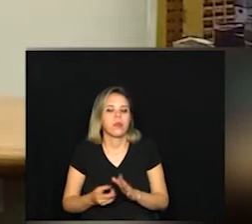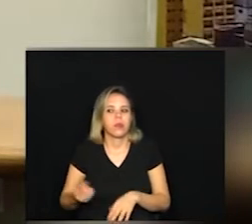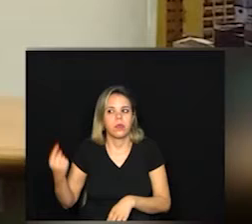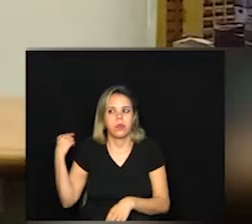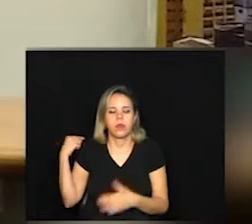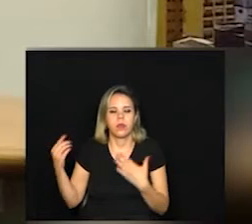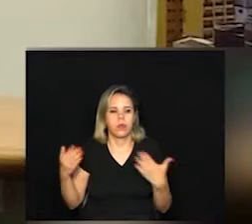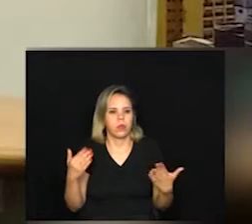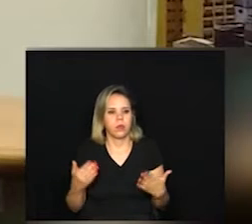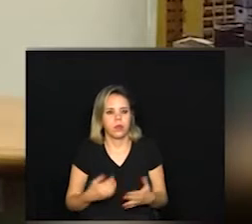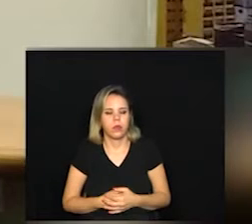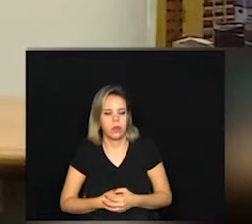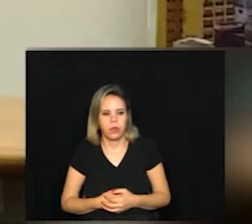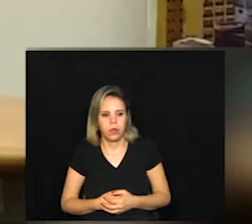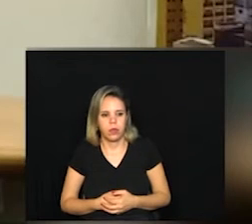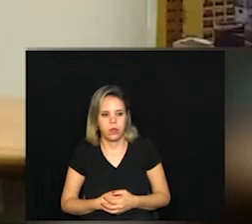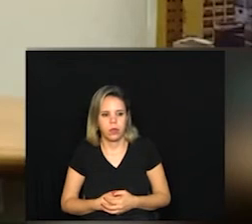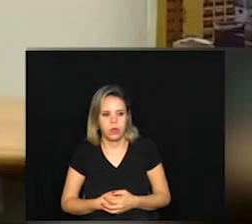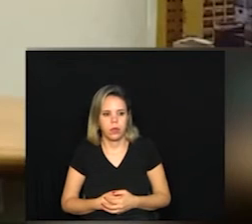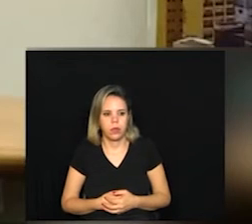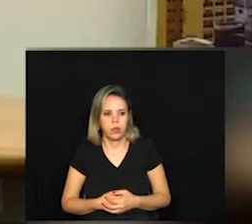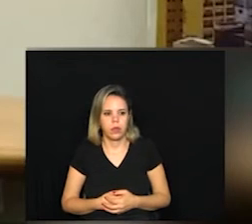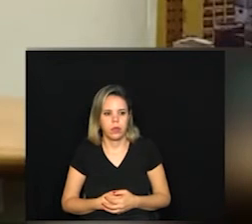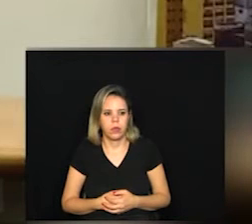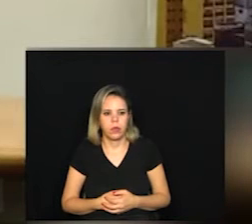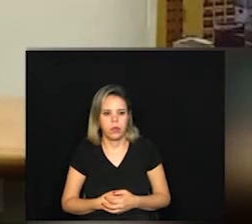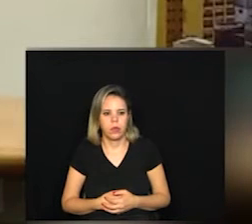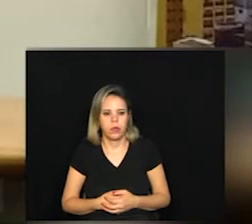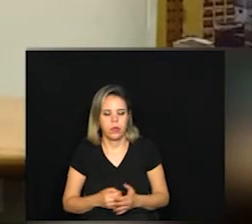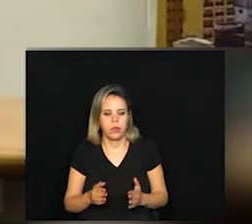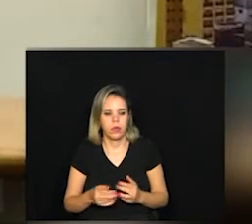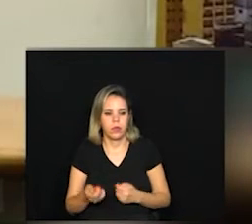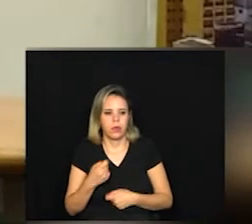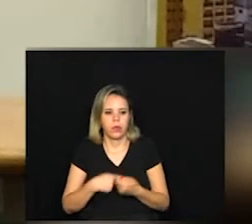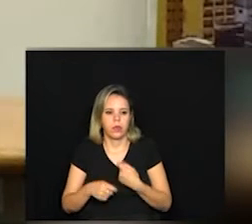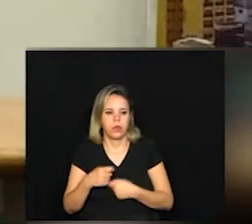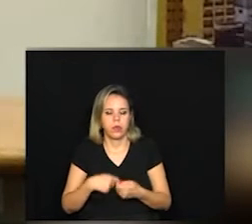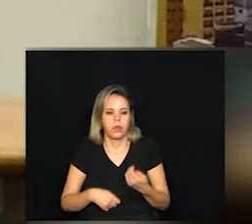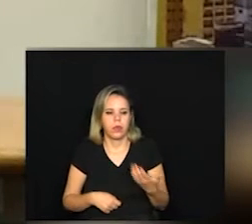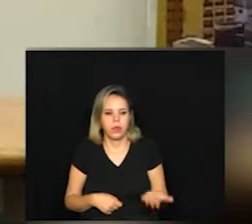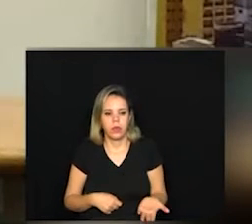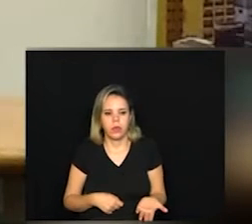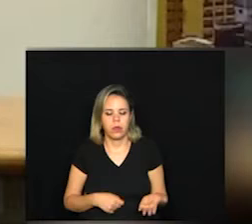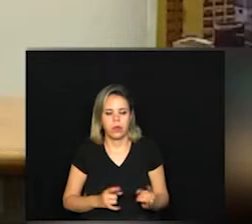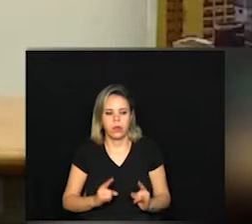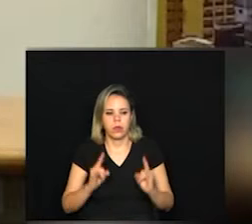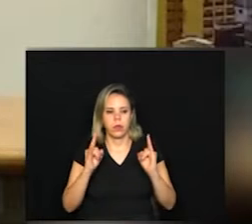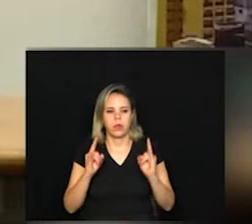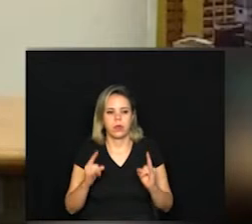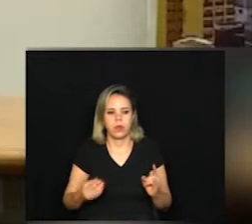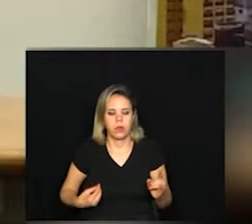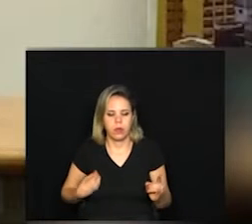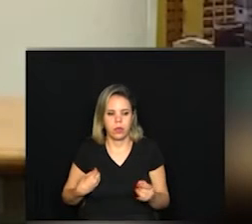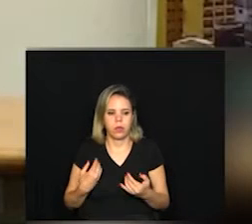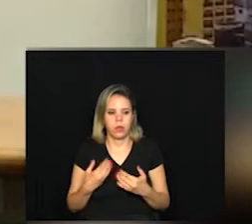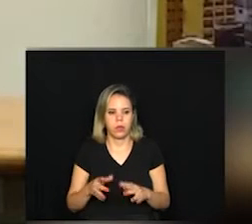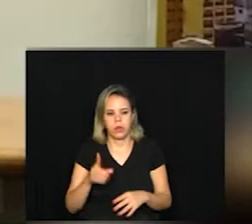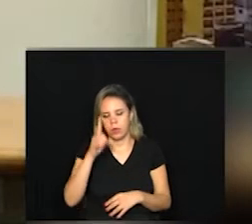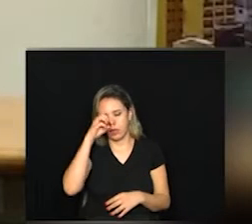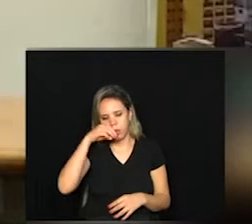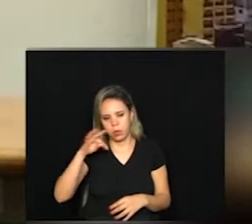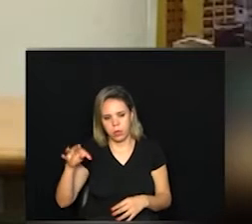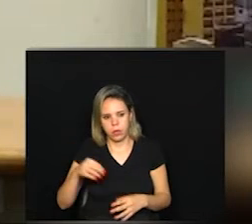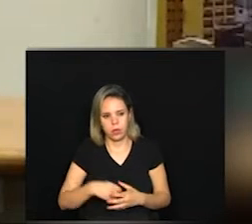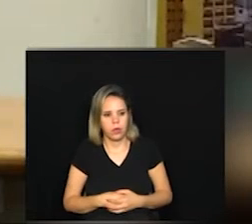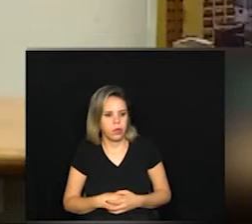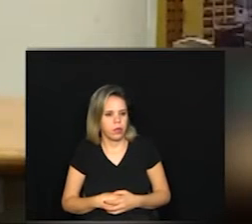anterior que decretou, né, a requisição administrativa do prédio em que estava instalado o Hospital